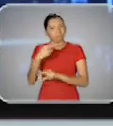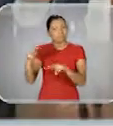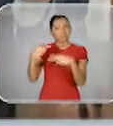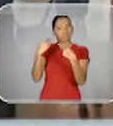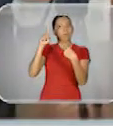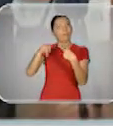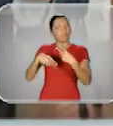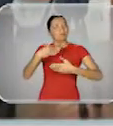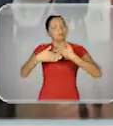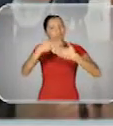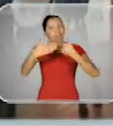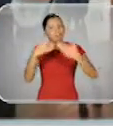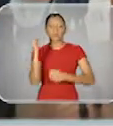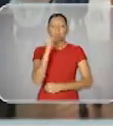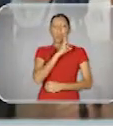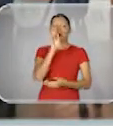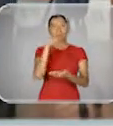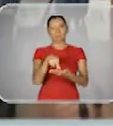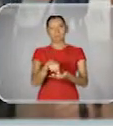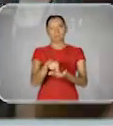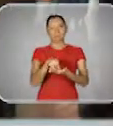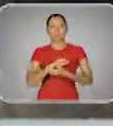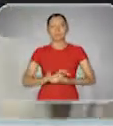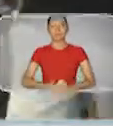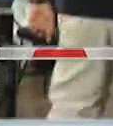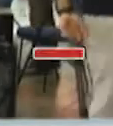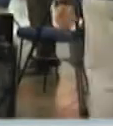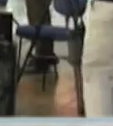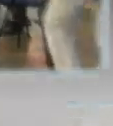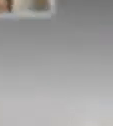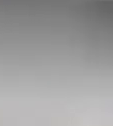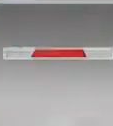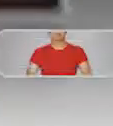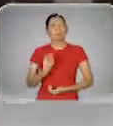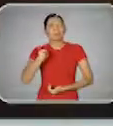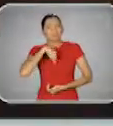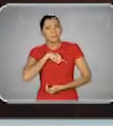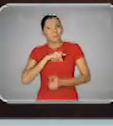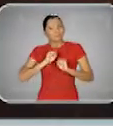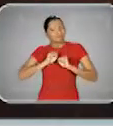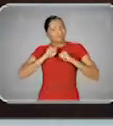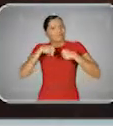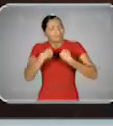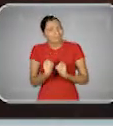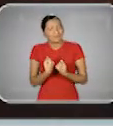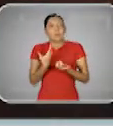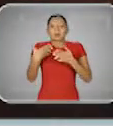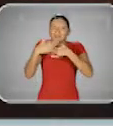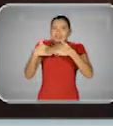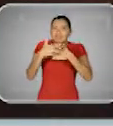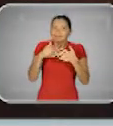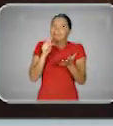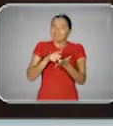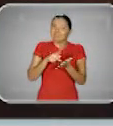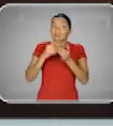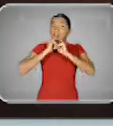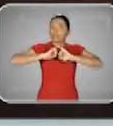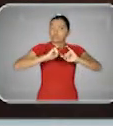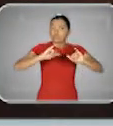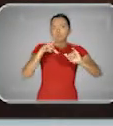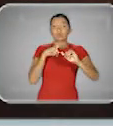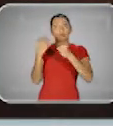autonomia e se reconhece como agente construtor de novas realidades. A gente faz com muito esforço e com muito carinho